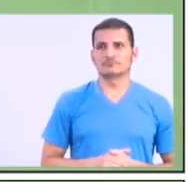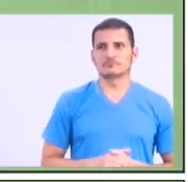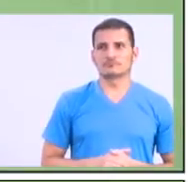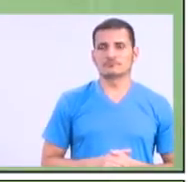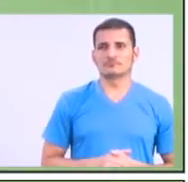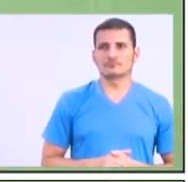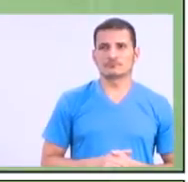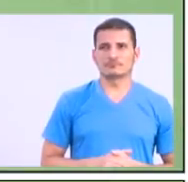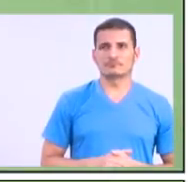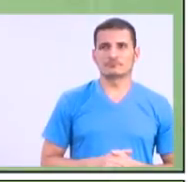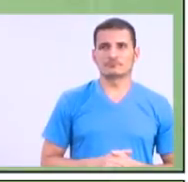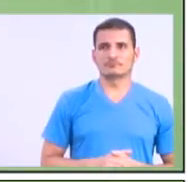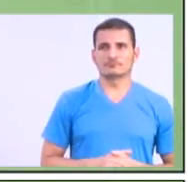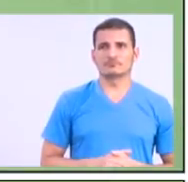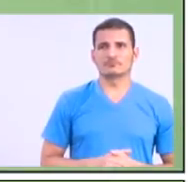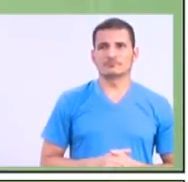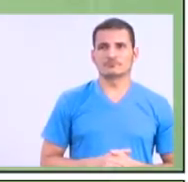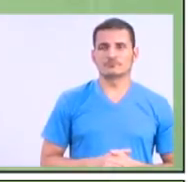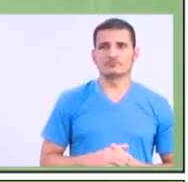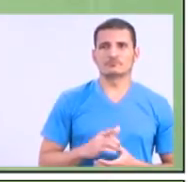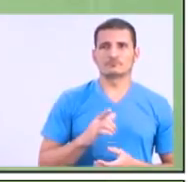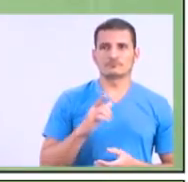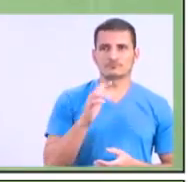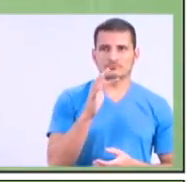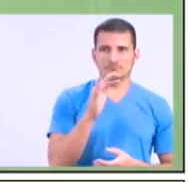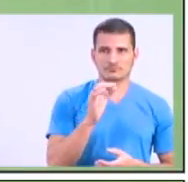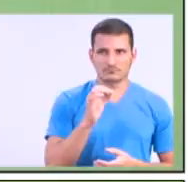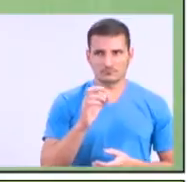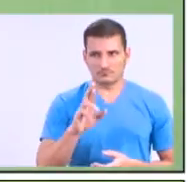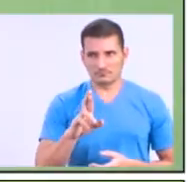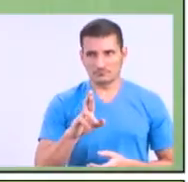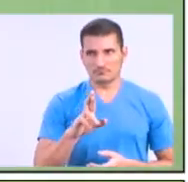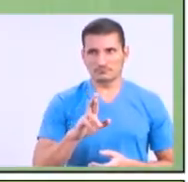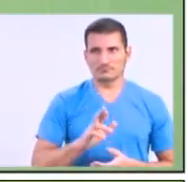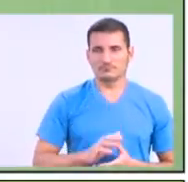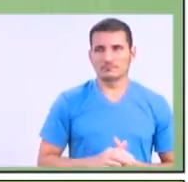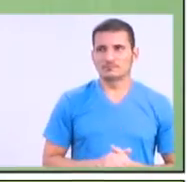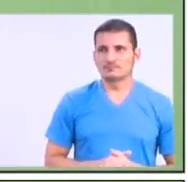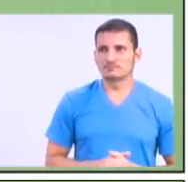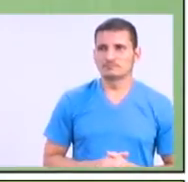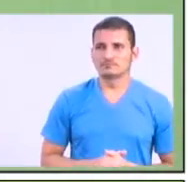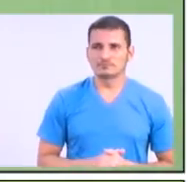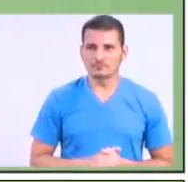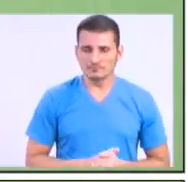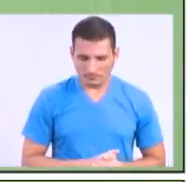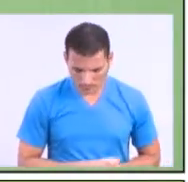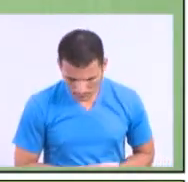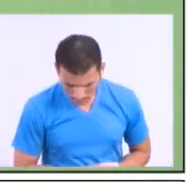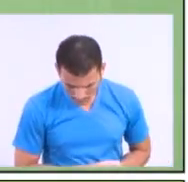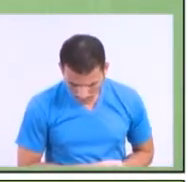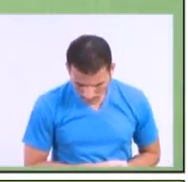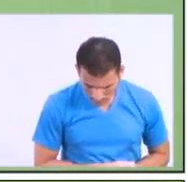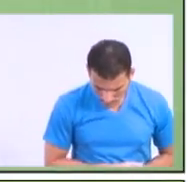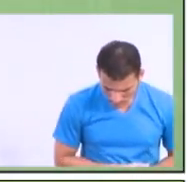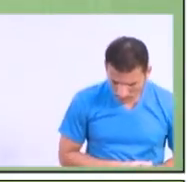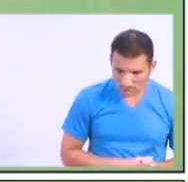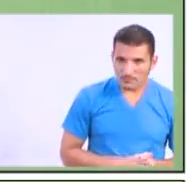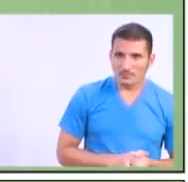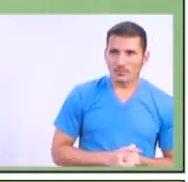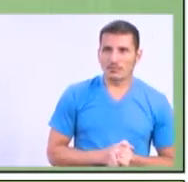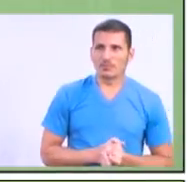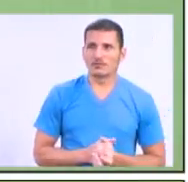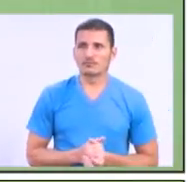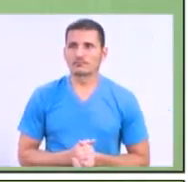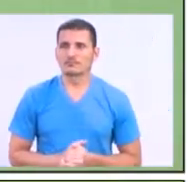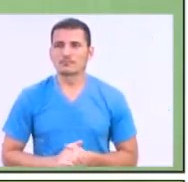Bom, nós temos mais um laço de repetição também, que é o for, né? O for ele tem uma estrutura em que nós temos já,